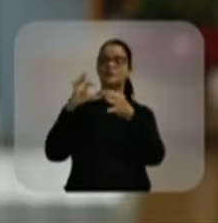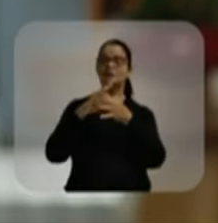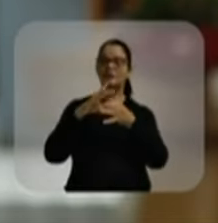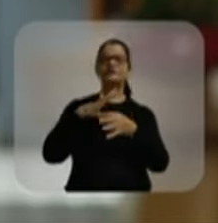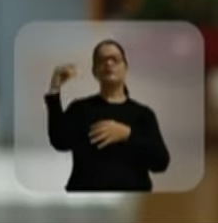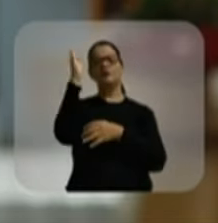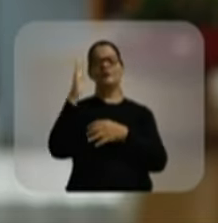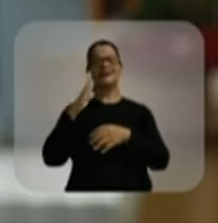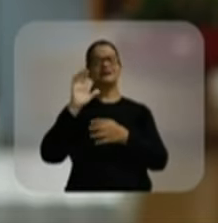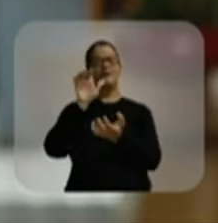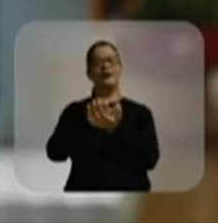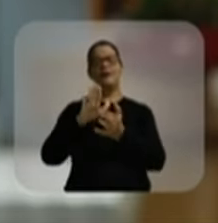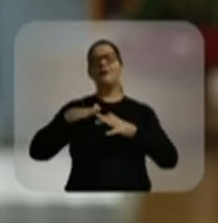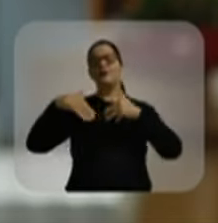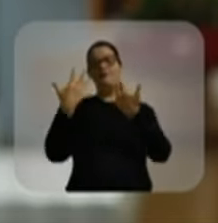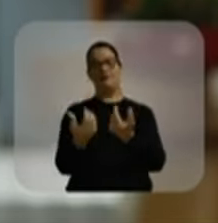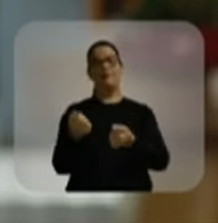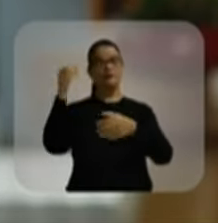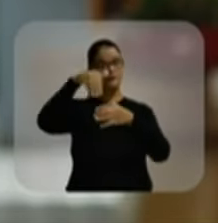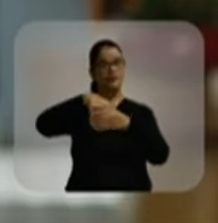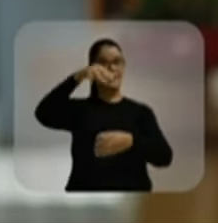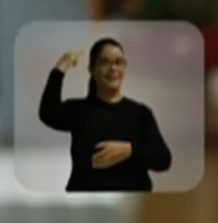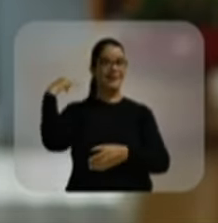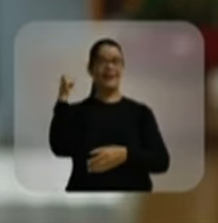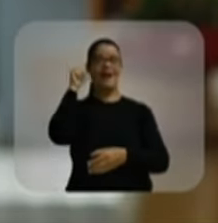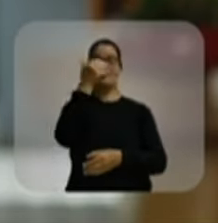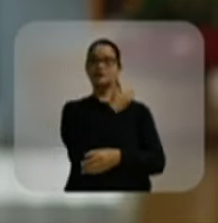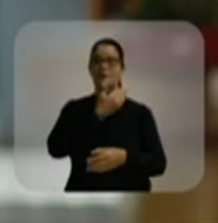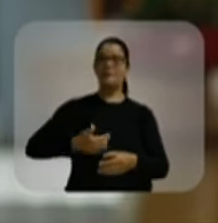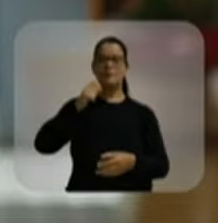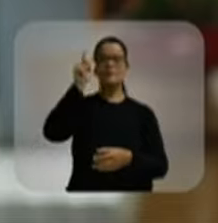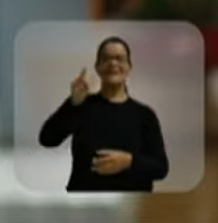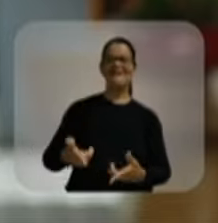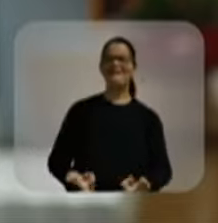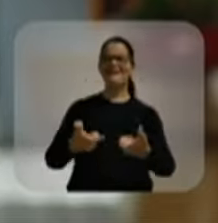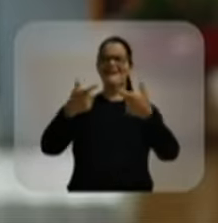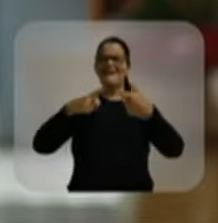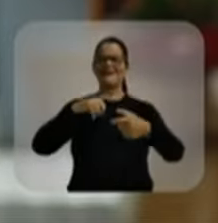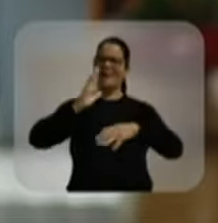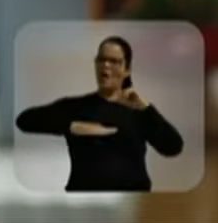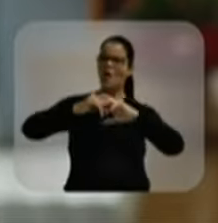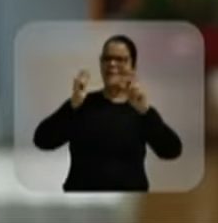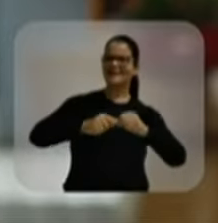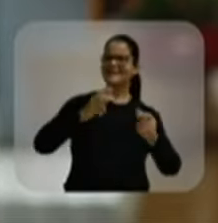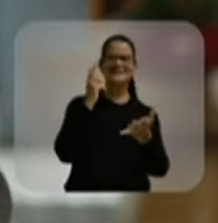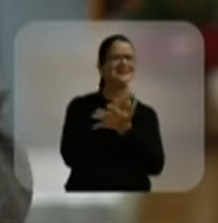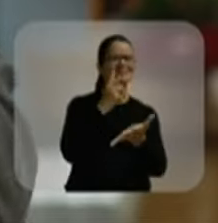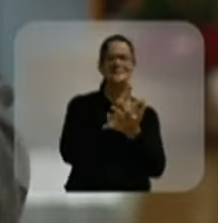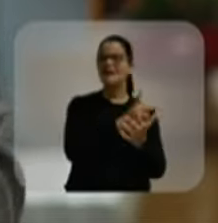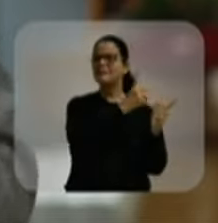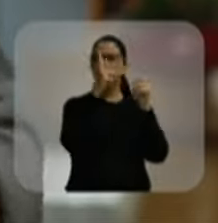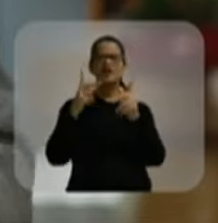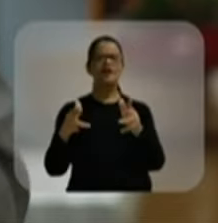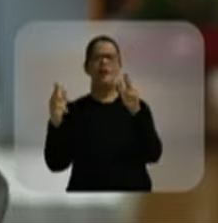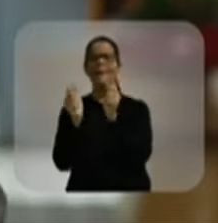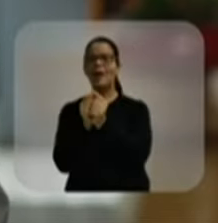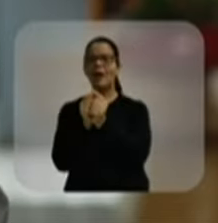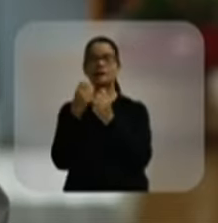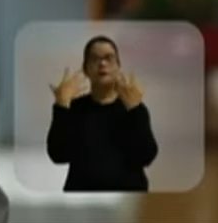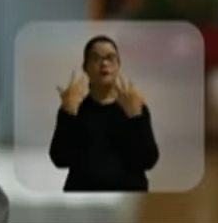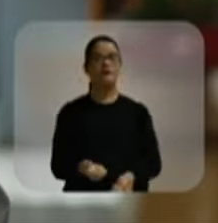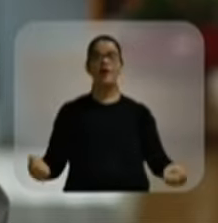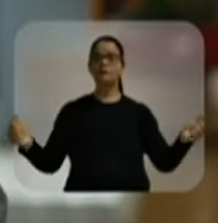Brasil e por um Pernambuco melhor. Vamos eleger Marília Reis governadora, uma mulher guerreira, competente, que sempre esteve ao